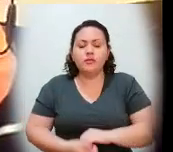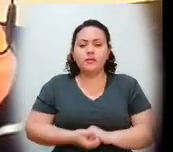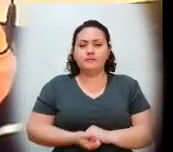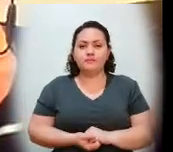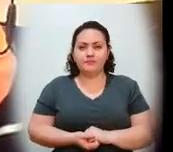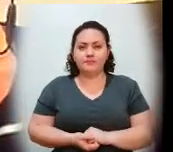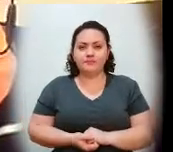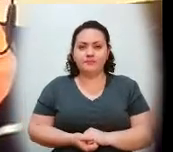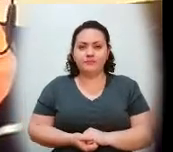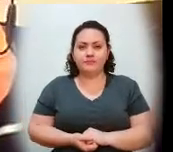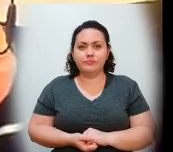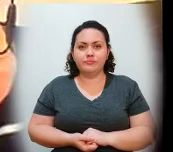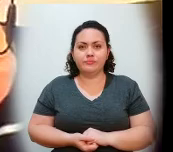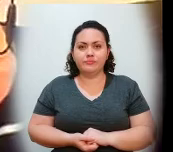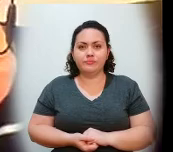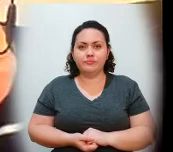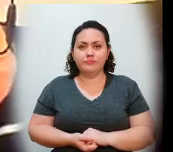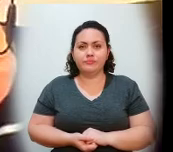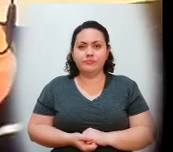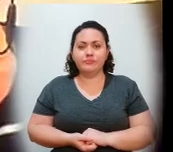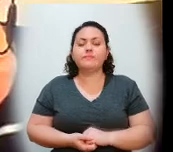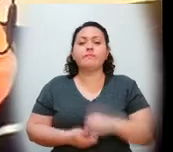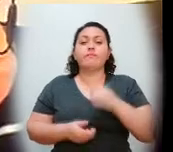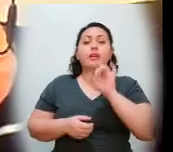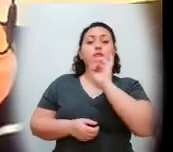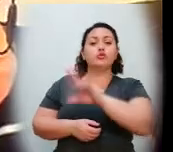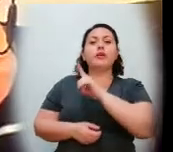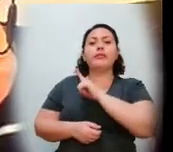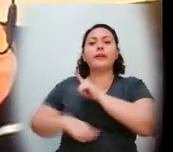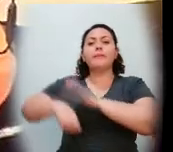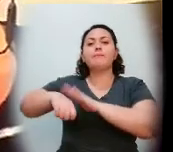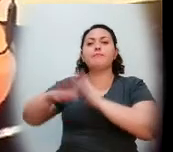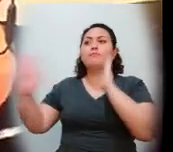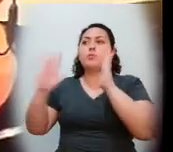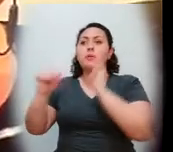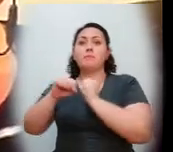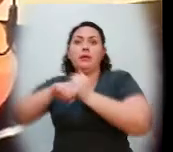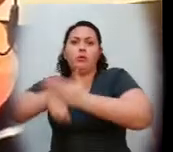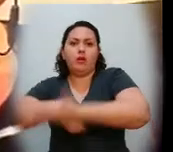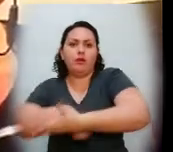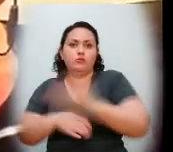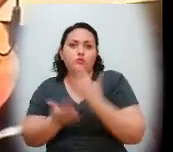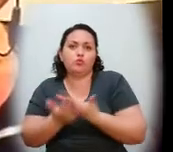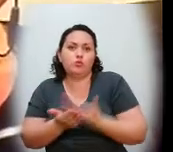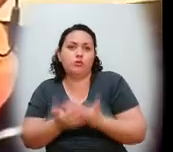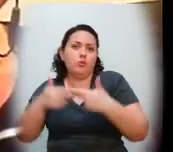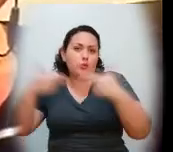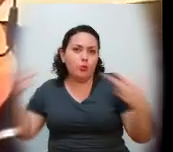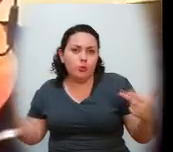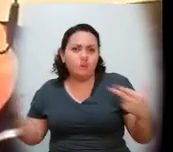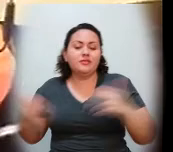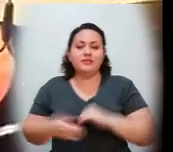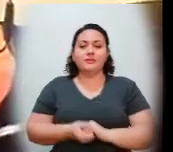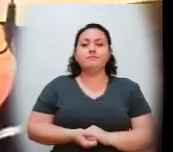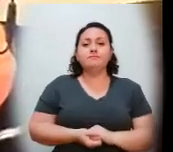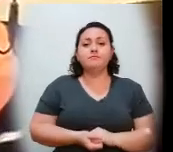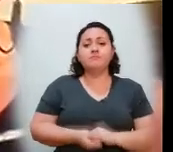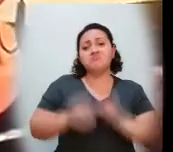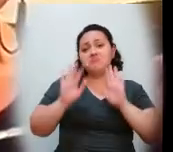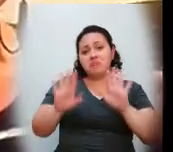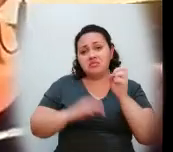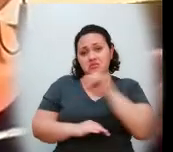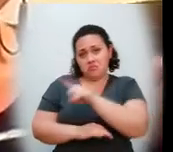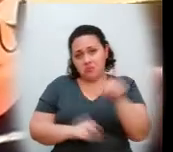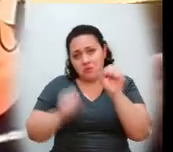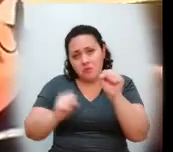só tem esse período para mas que, né, se vocês